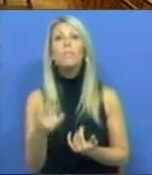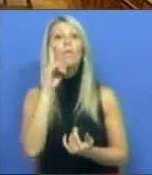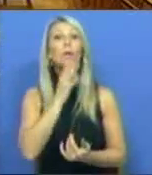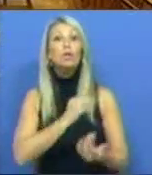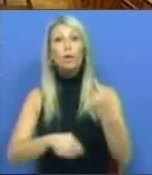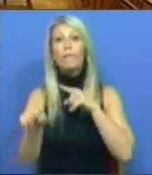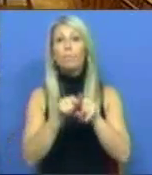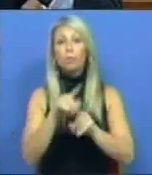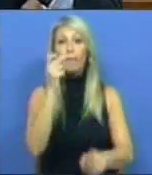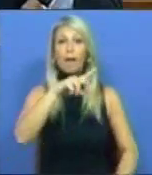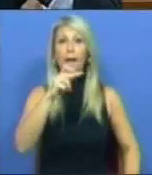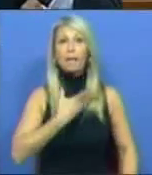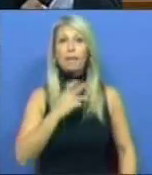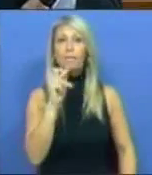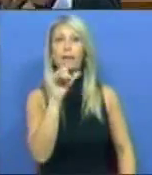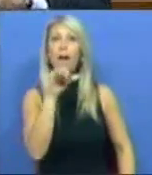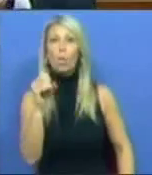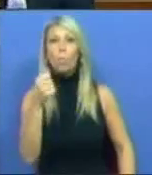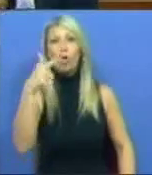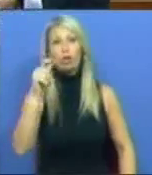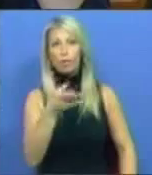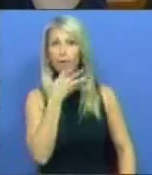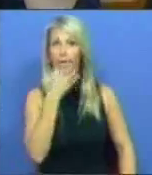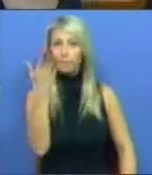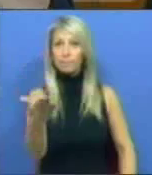Senhora Deputada Ana Drago, do Bloco de Esquerda, tem a palavra.